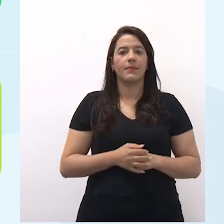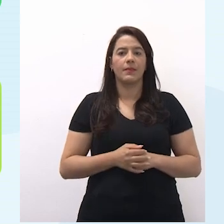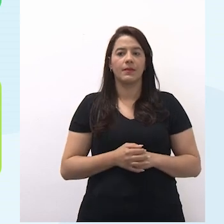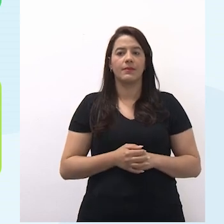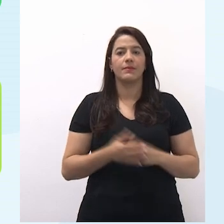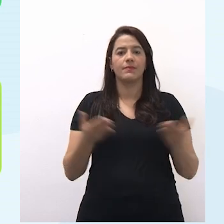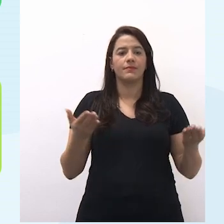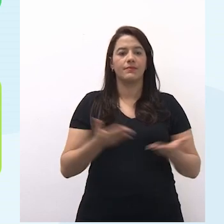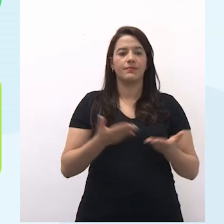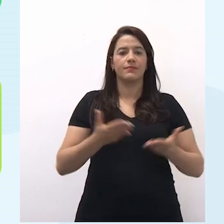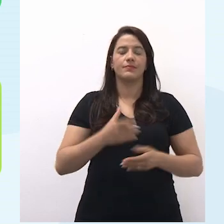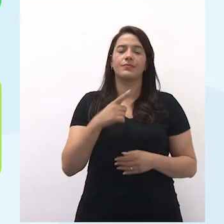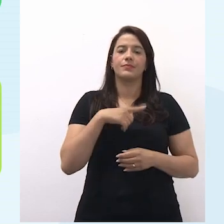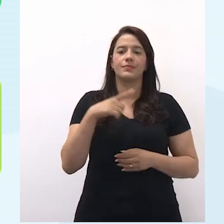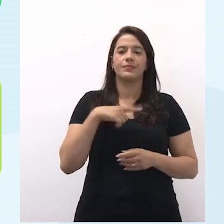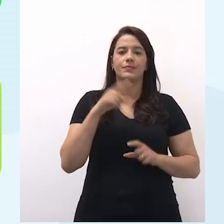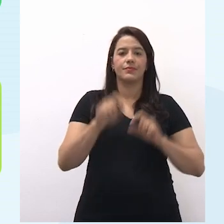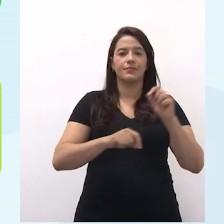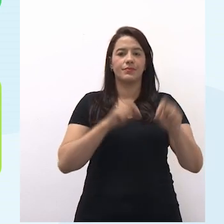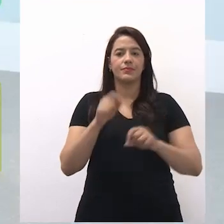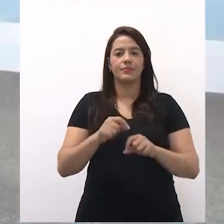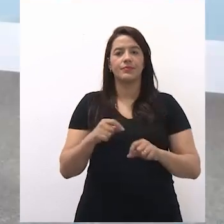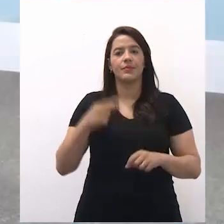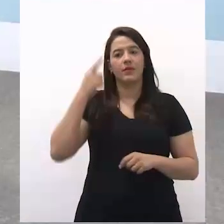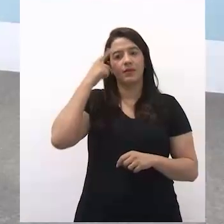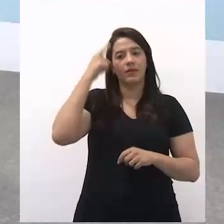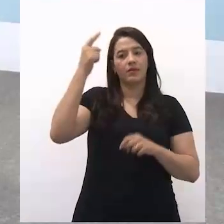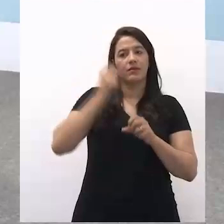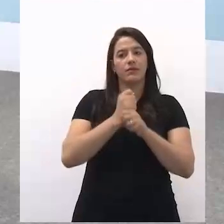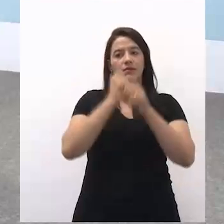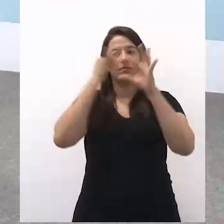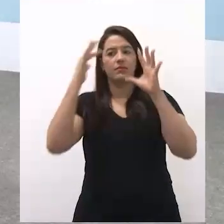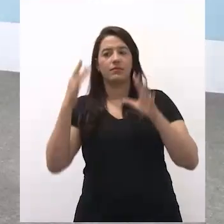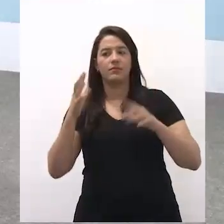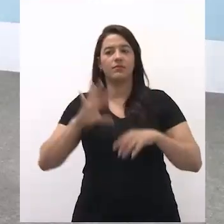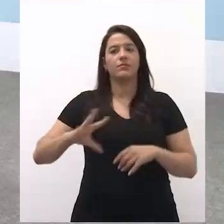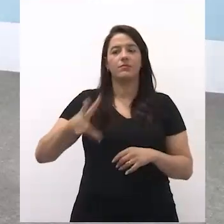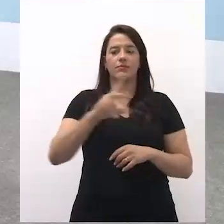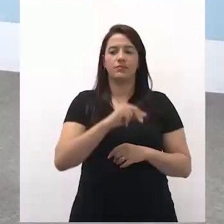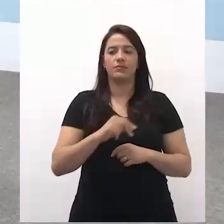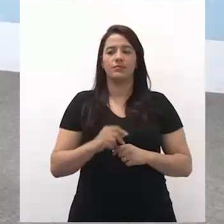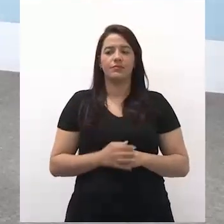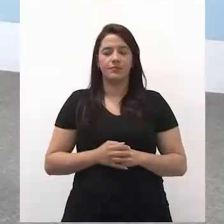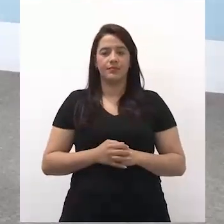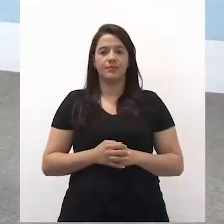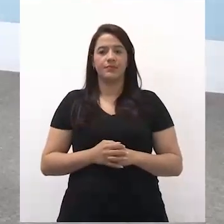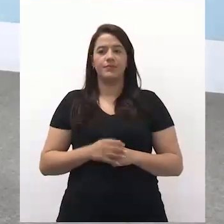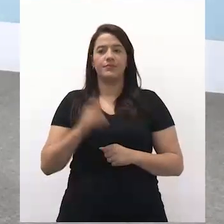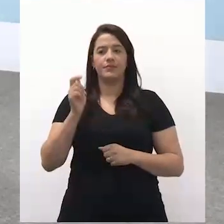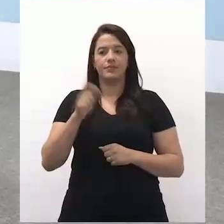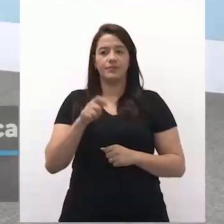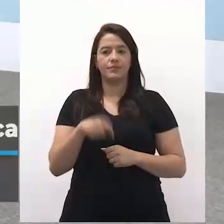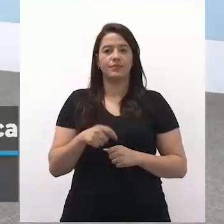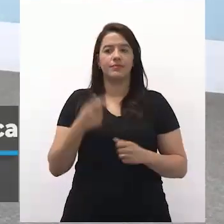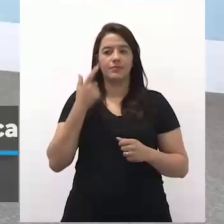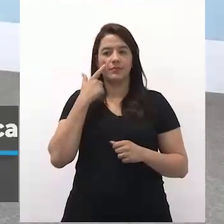Vamos para revisitar aí o nosso diário de bordo, né, Tati? Sim.